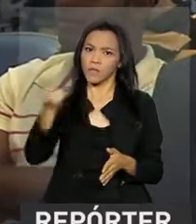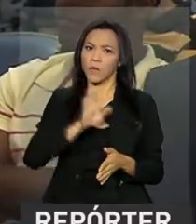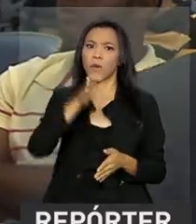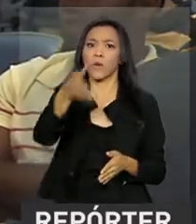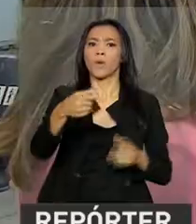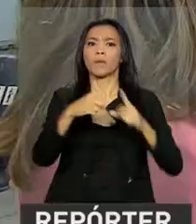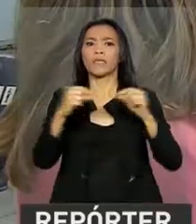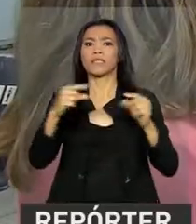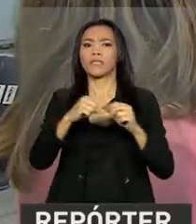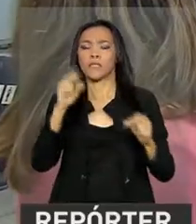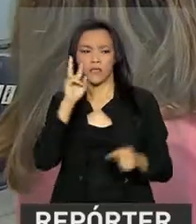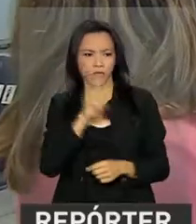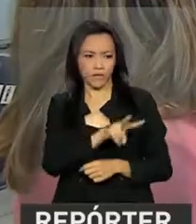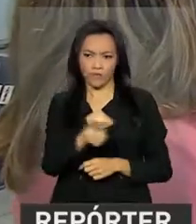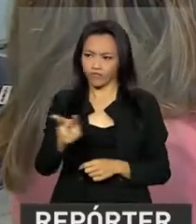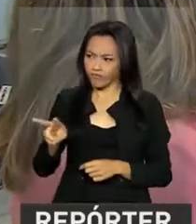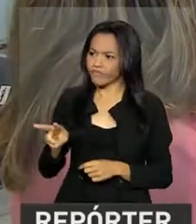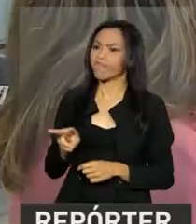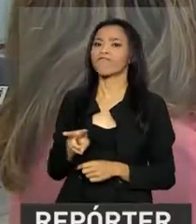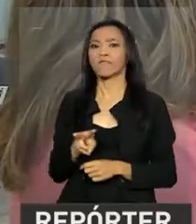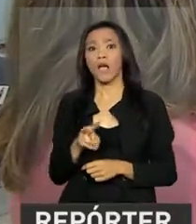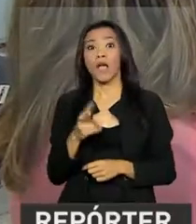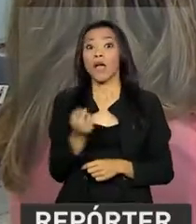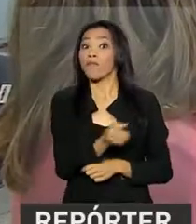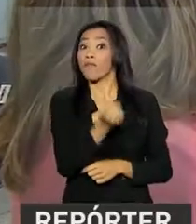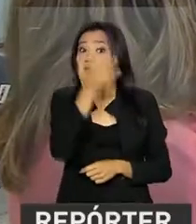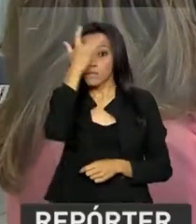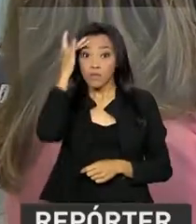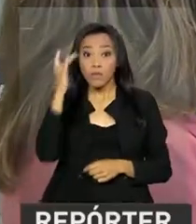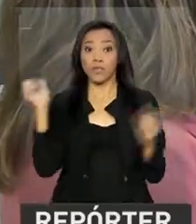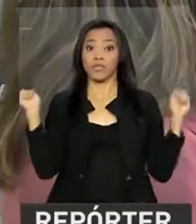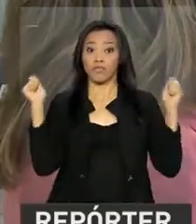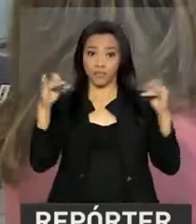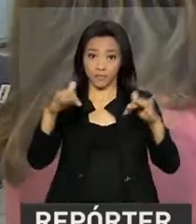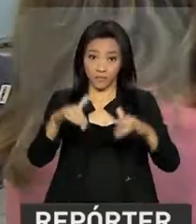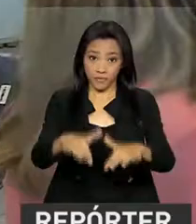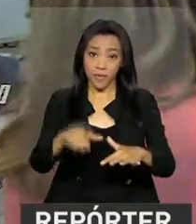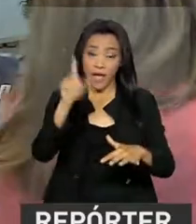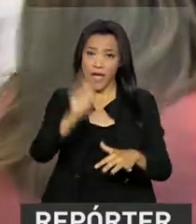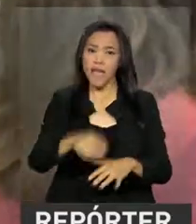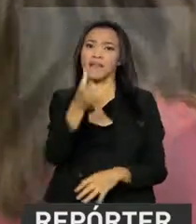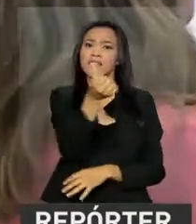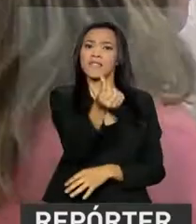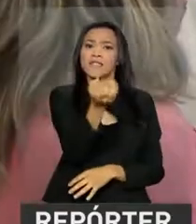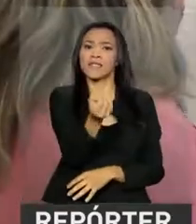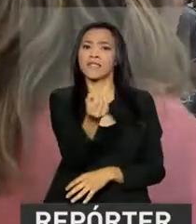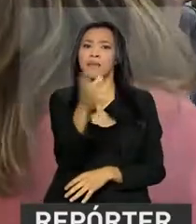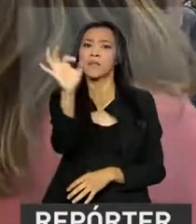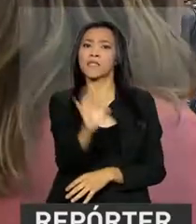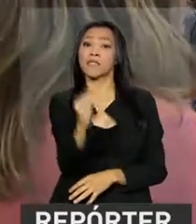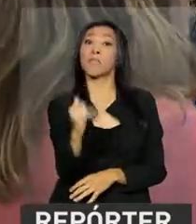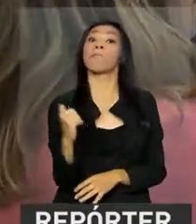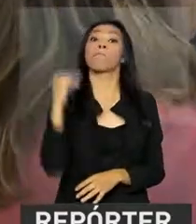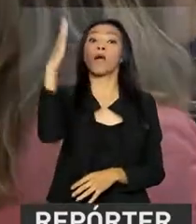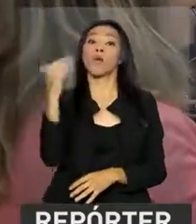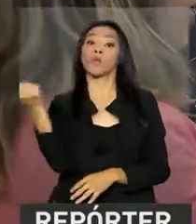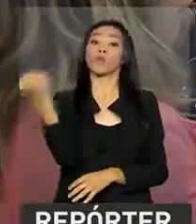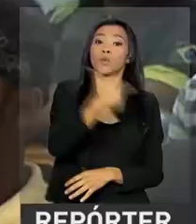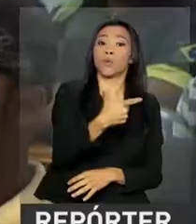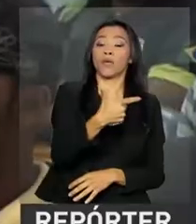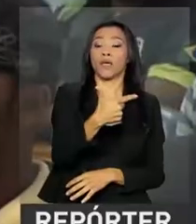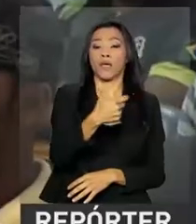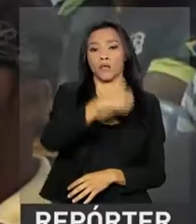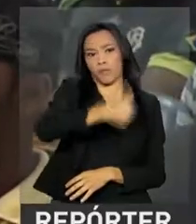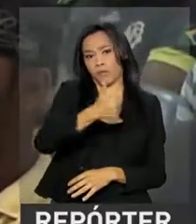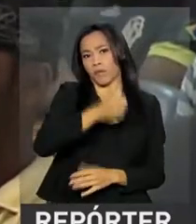em Brasília e afirmou que nessa etapa o número de trabalhadores que serão atendidos é 60% maior do que na primeira fase. Ele disse que a